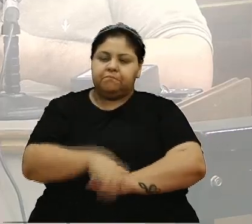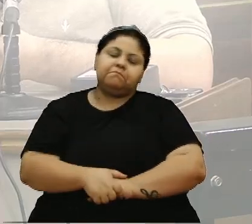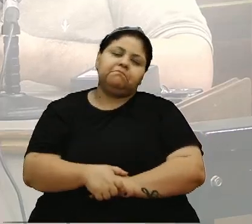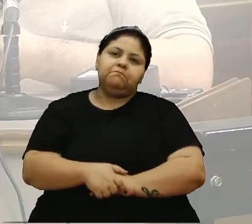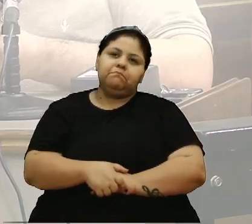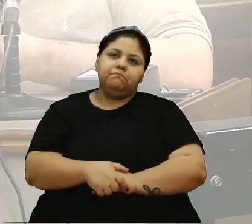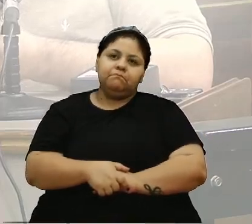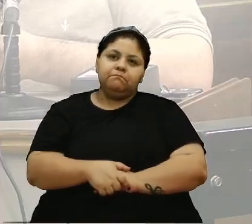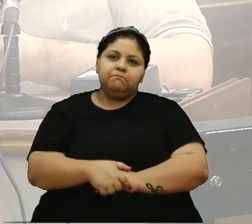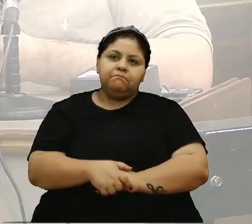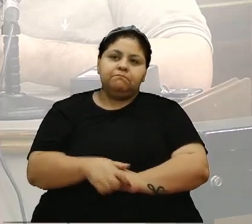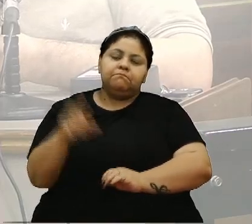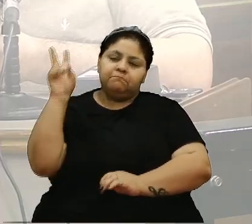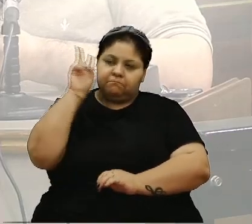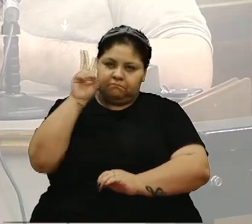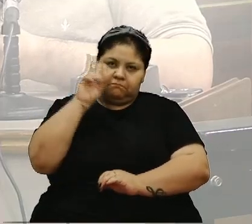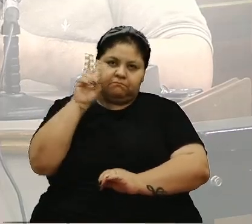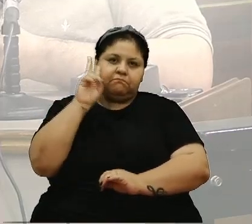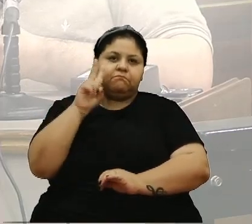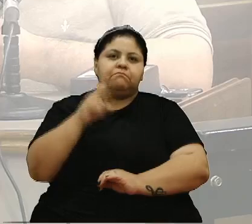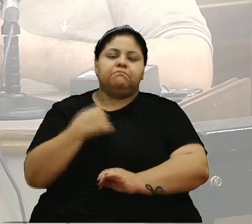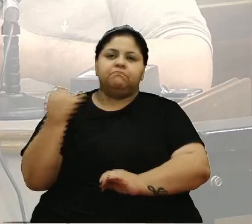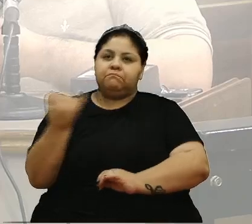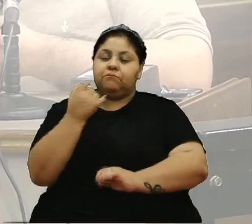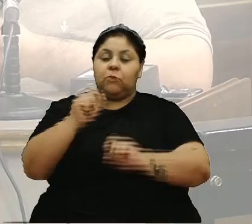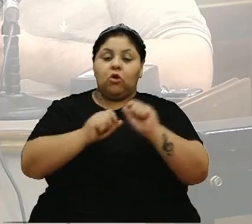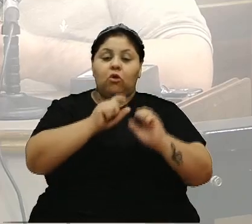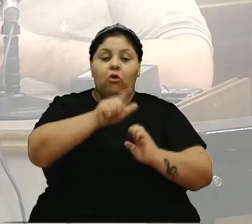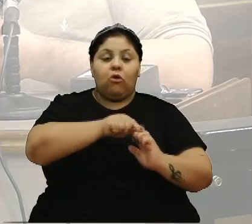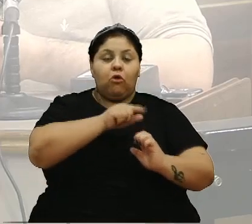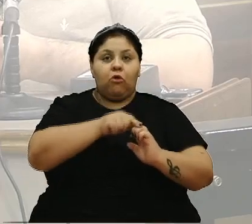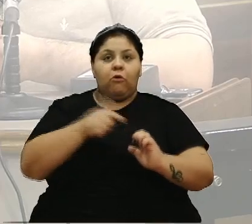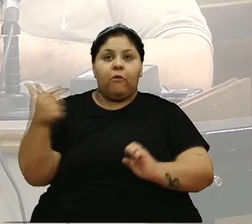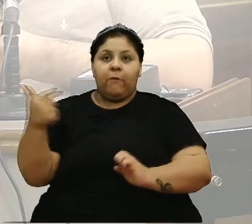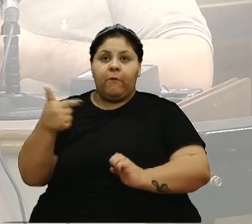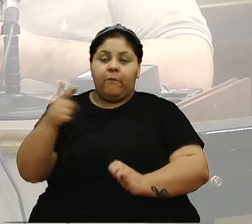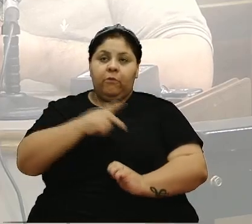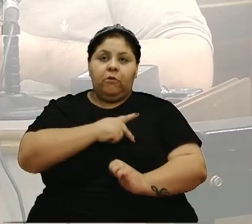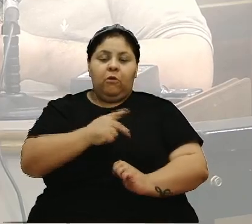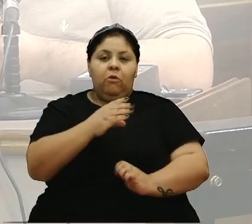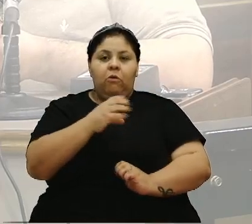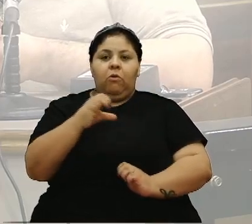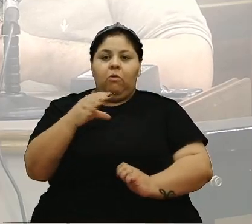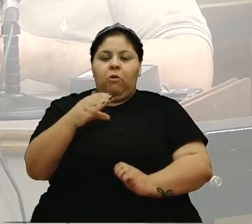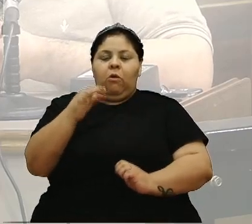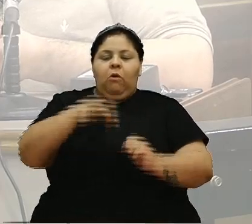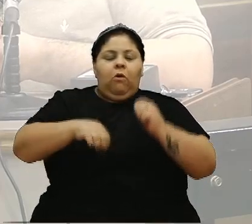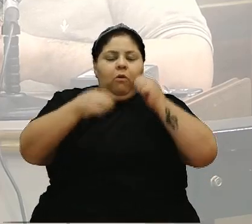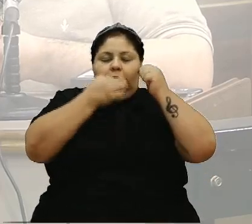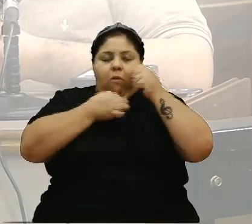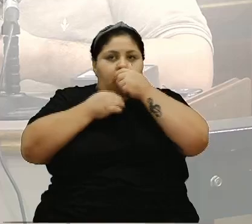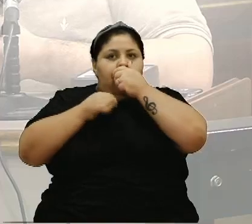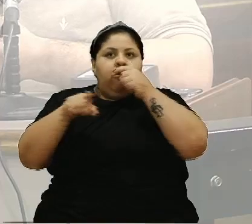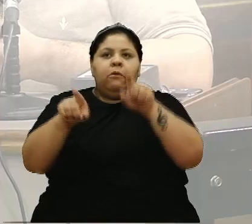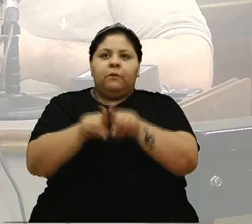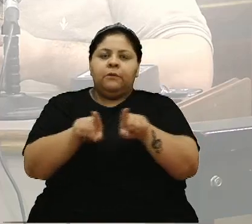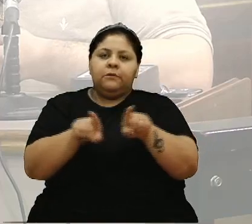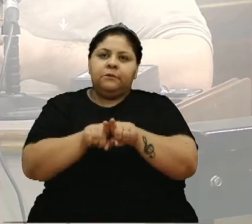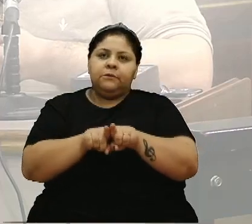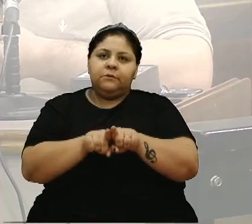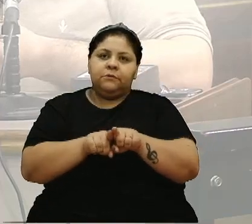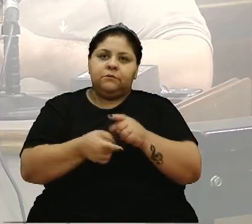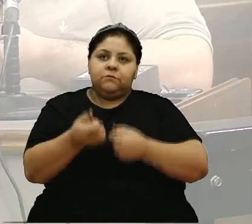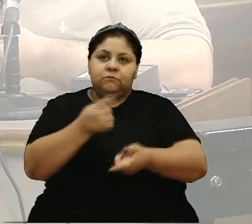uma grande história até hoje. Como empresário, foi vice-presidente da SIC de Caxias do Sul, onde foi também diretor de